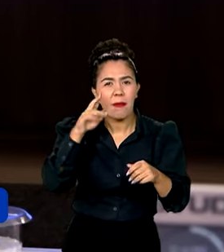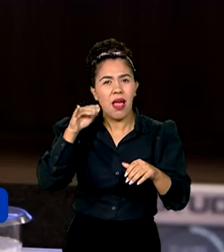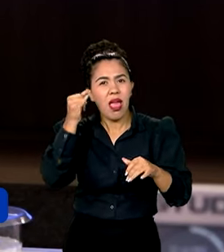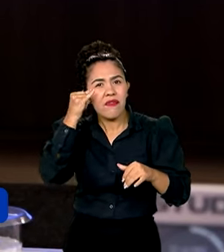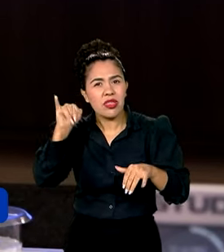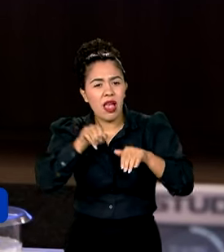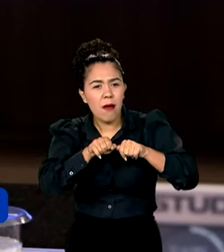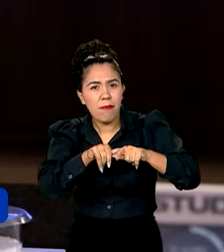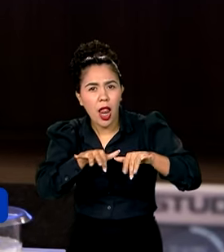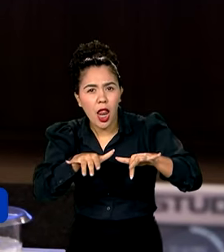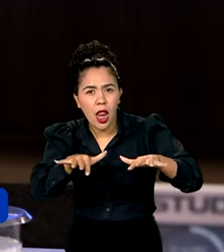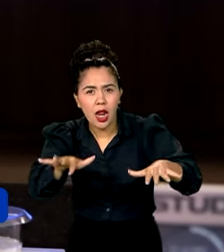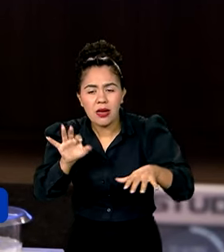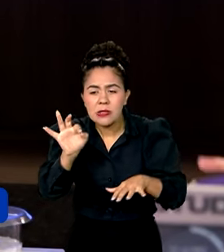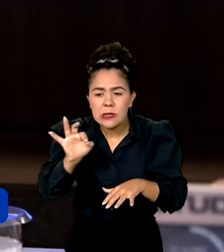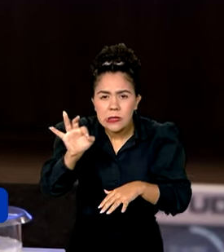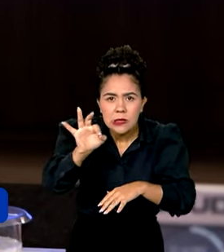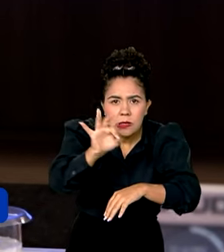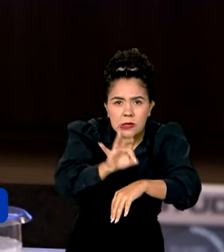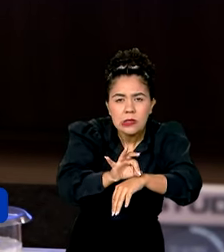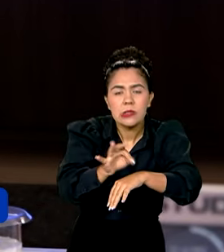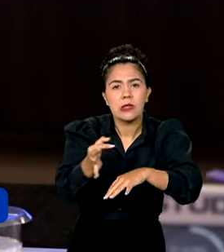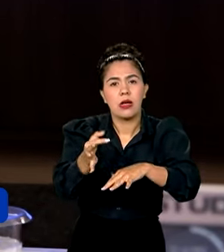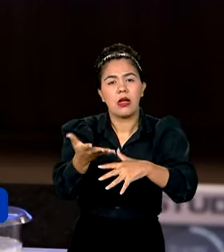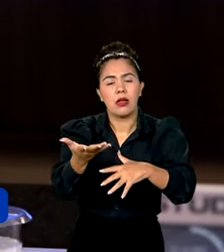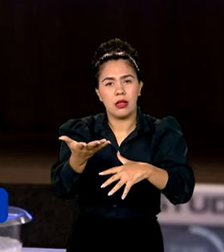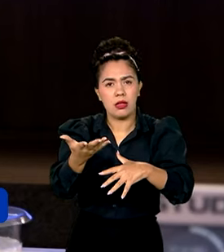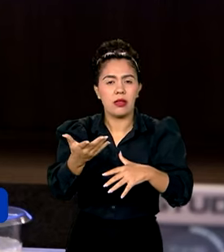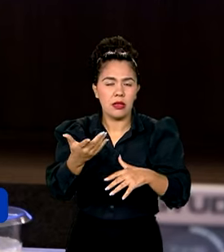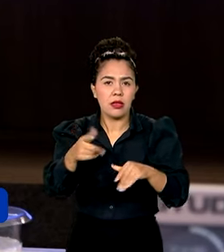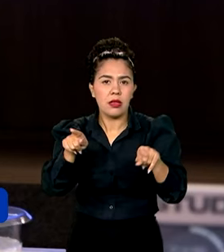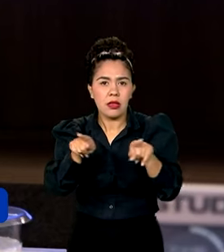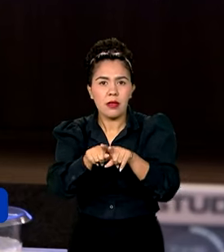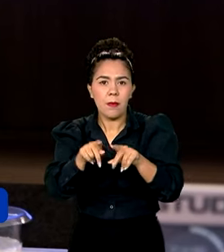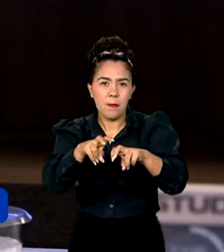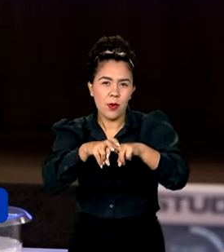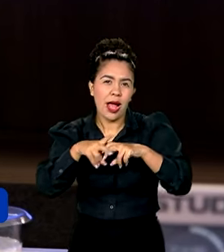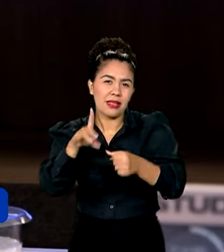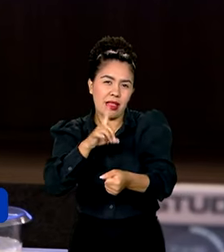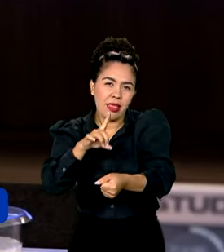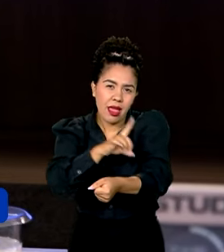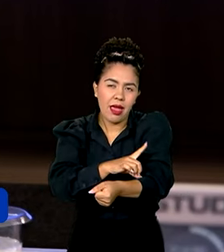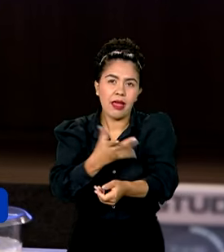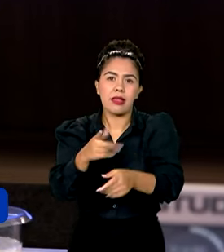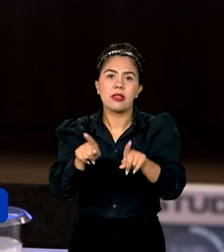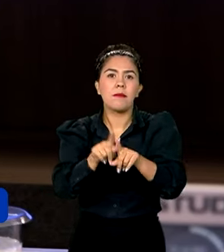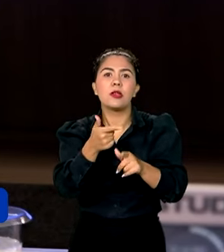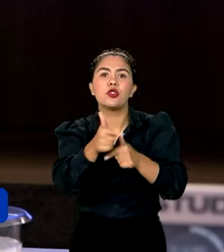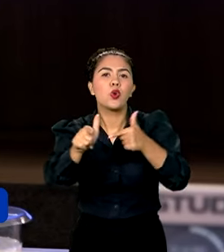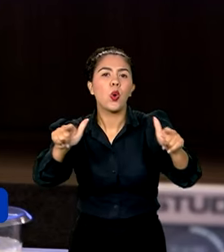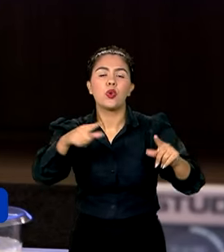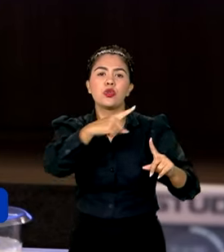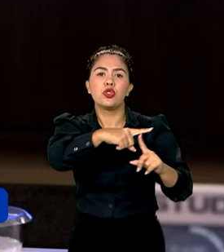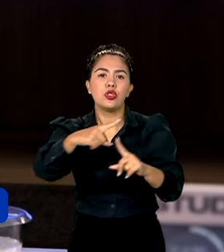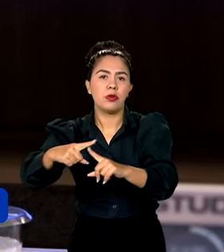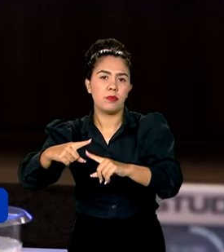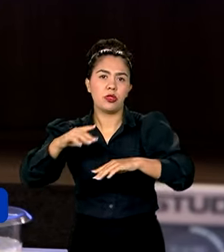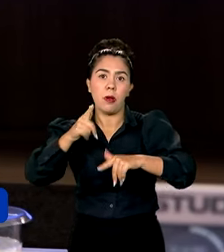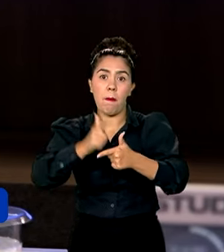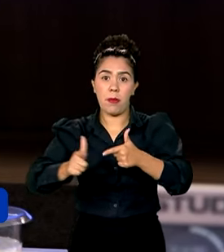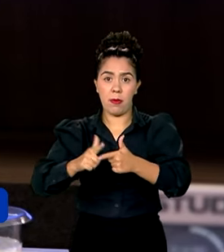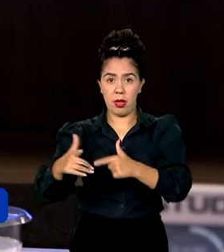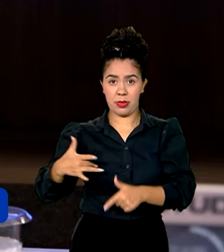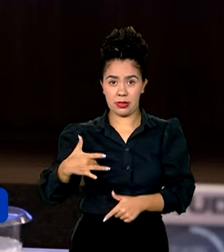com os mosquitos no caso transmissores né da de da no caso da dengue e de outros eh problemas de saúde mas